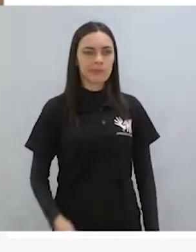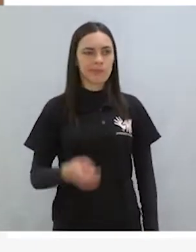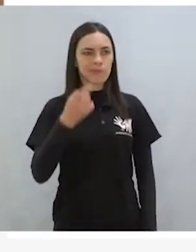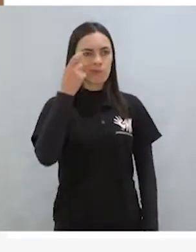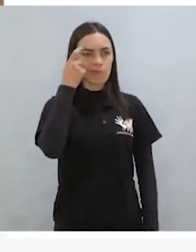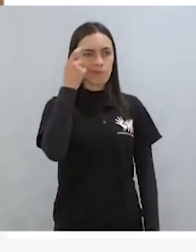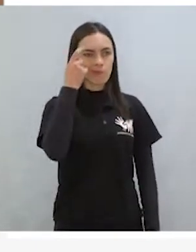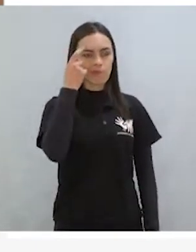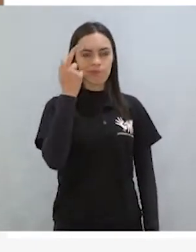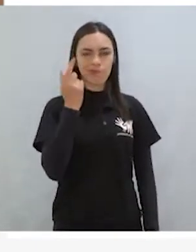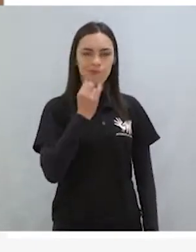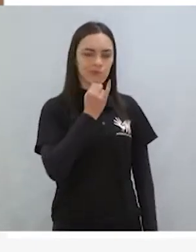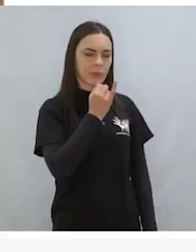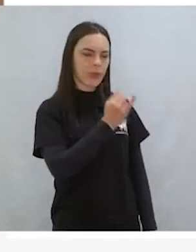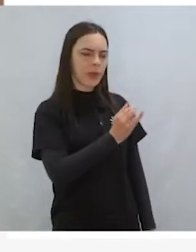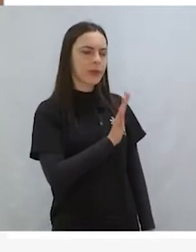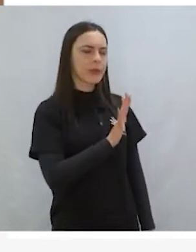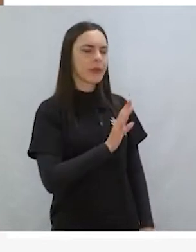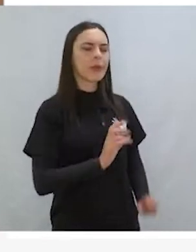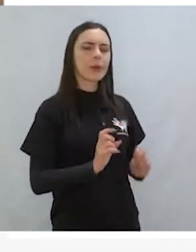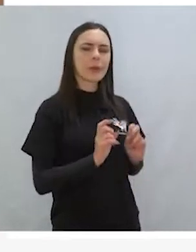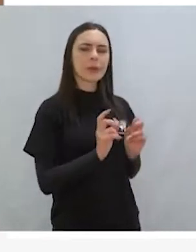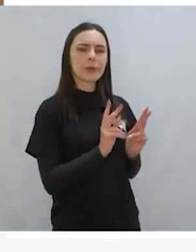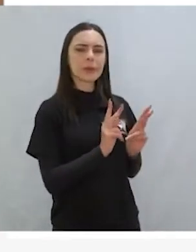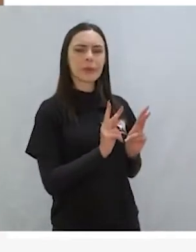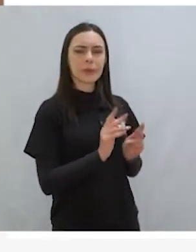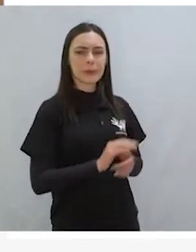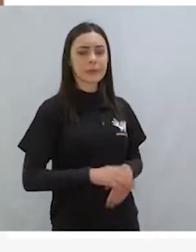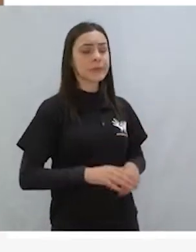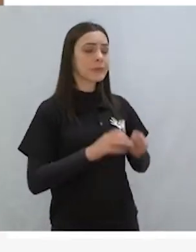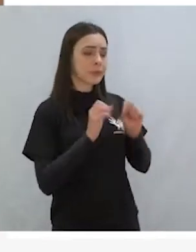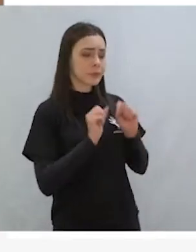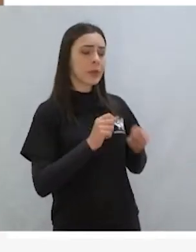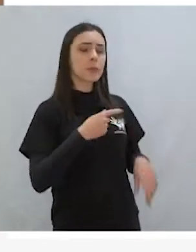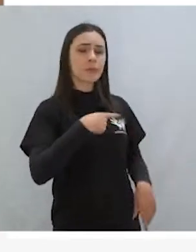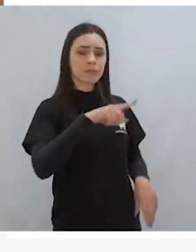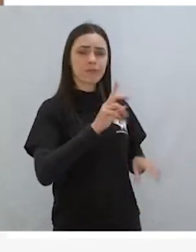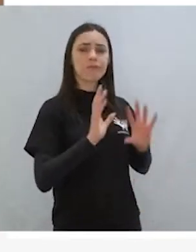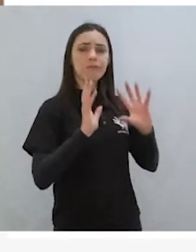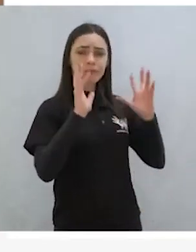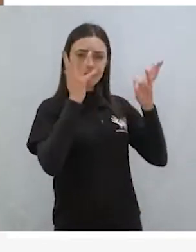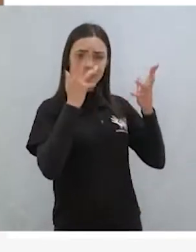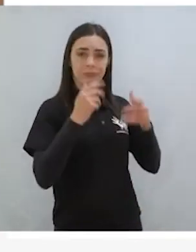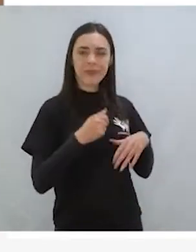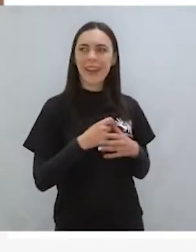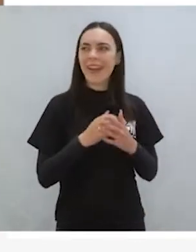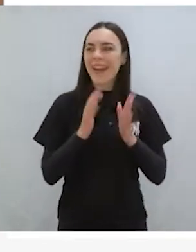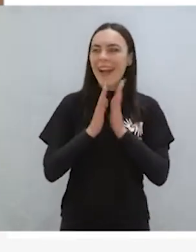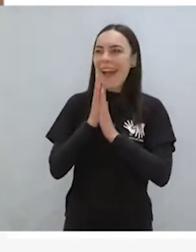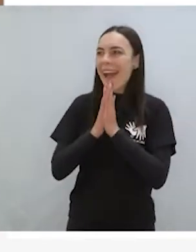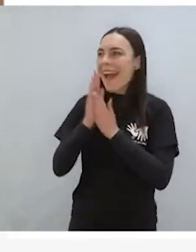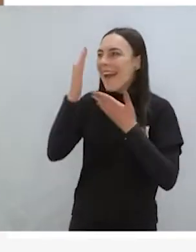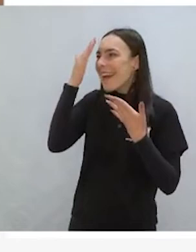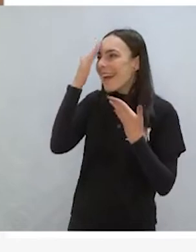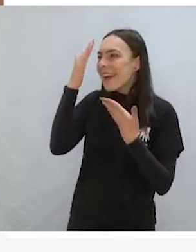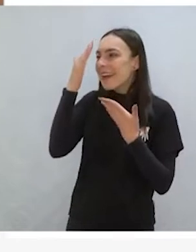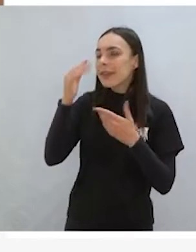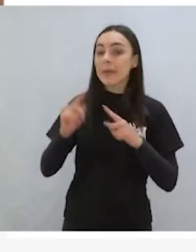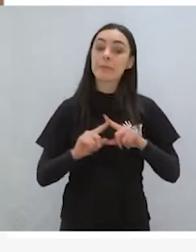madrasta pensou um pouco e disse: "Está bem, pode ir ao baile."